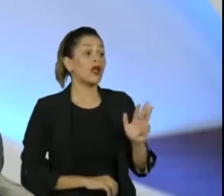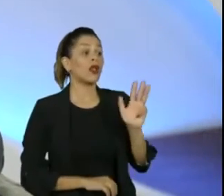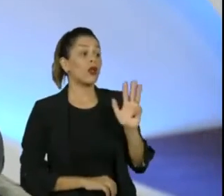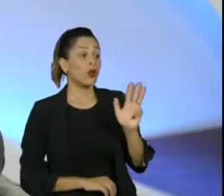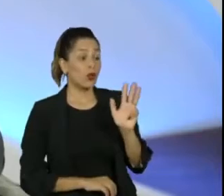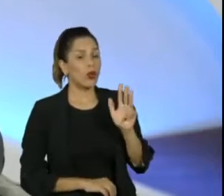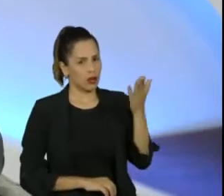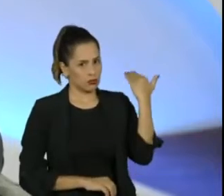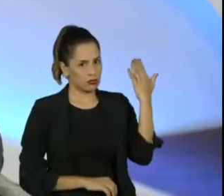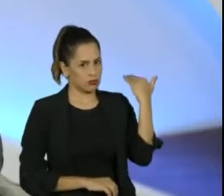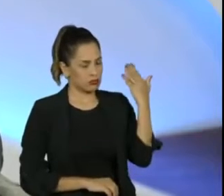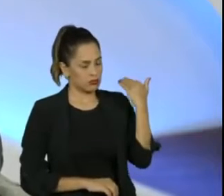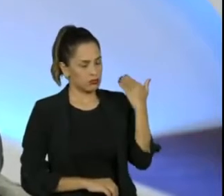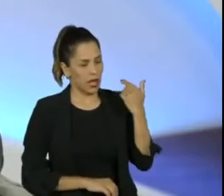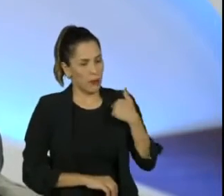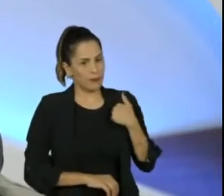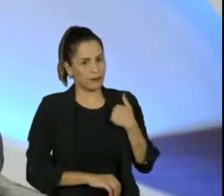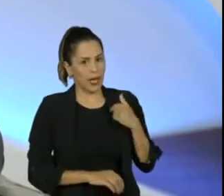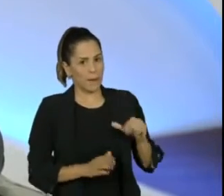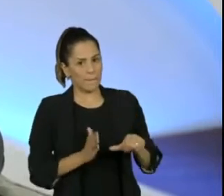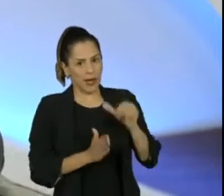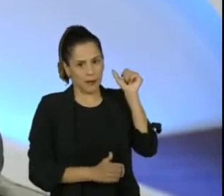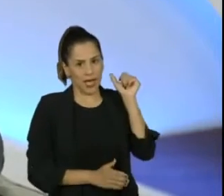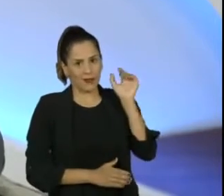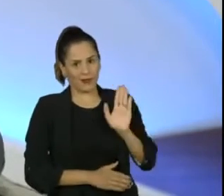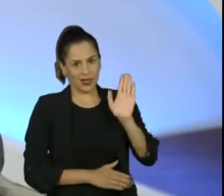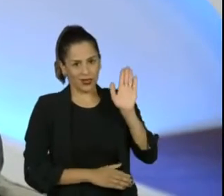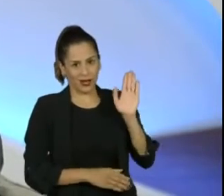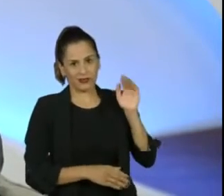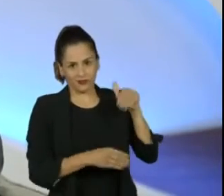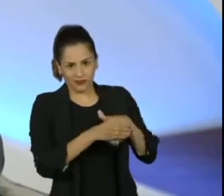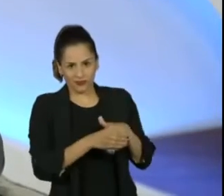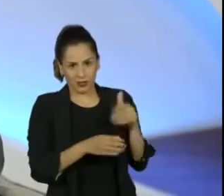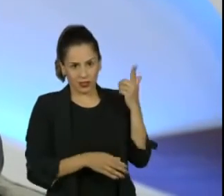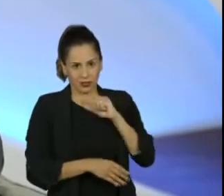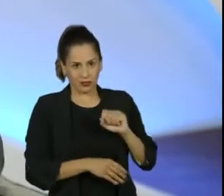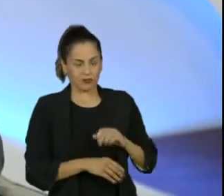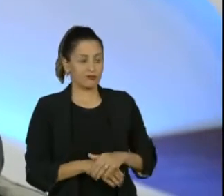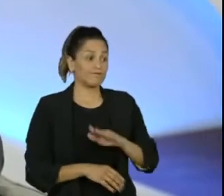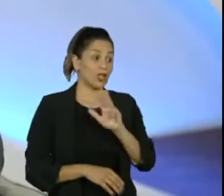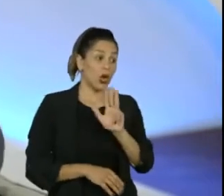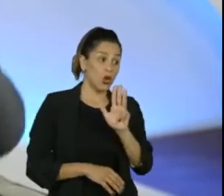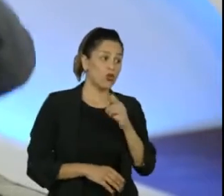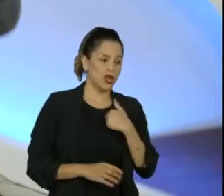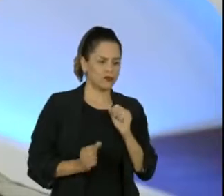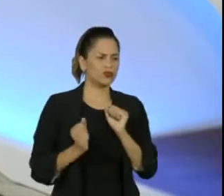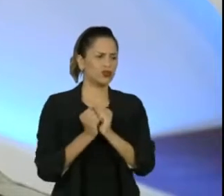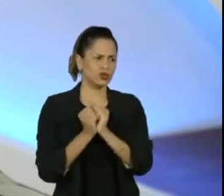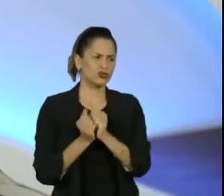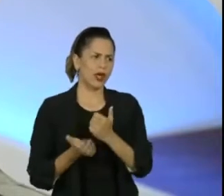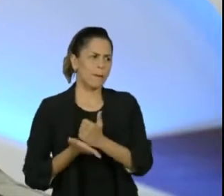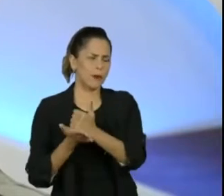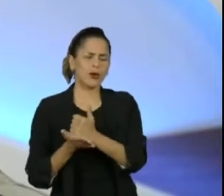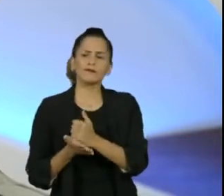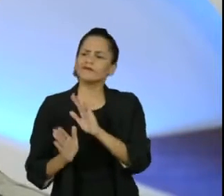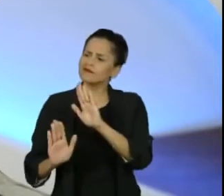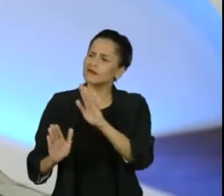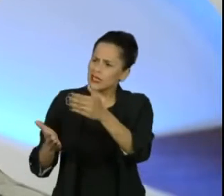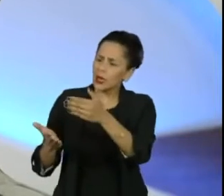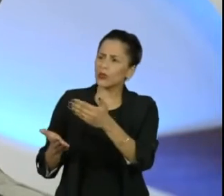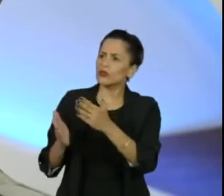na época, né, da minha primeira eleição. O Lula eu preciso ficar com ele e tudo. Eu falei, então me arruma